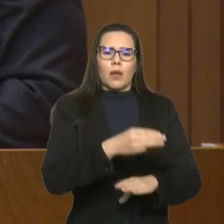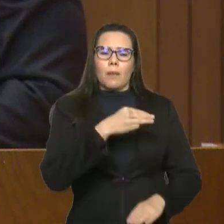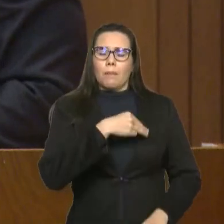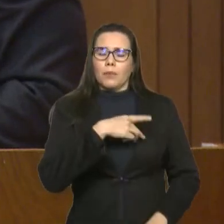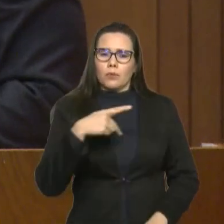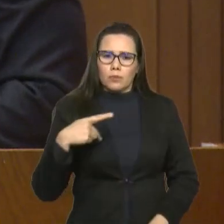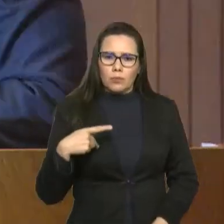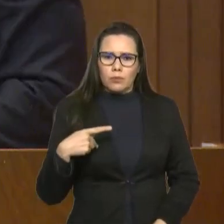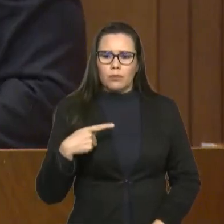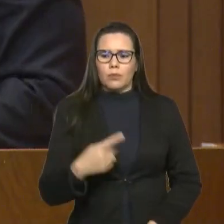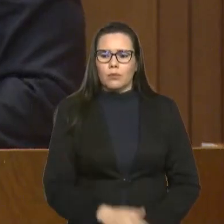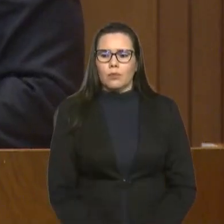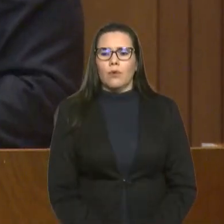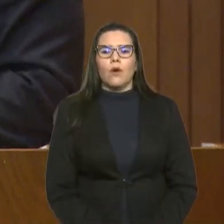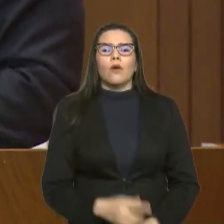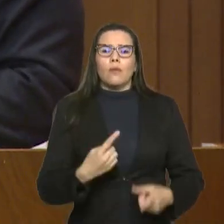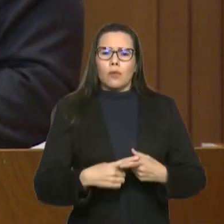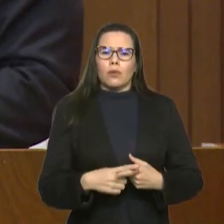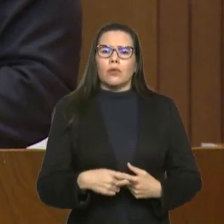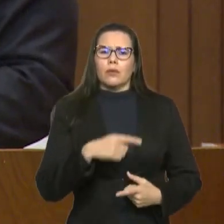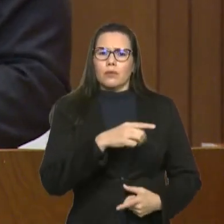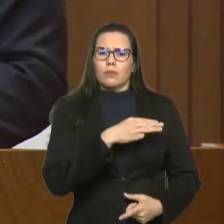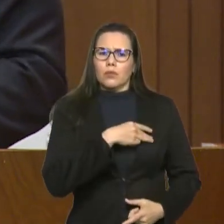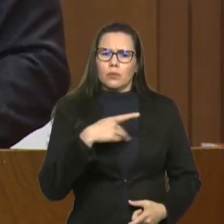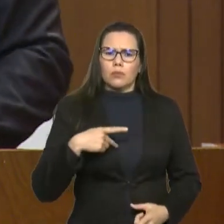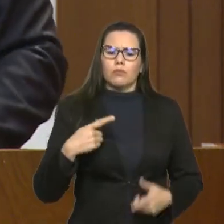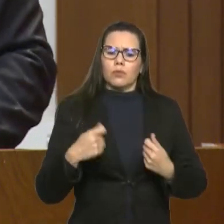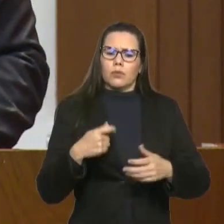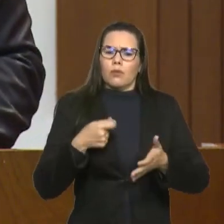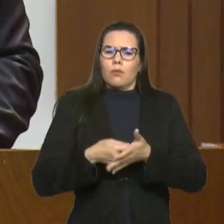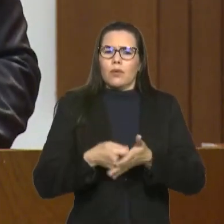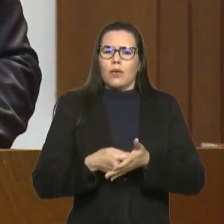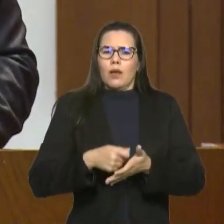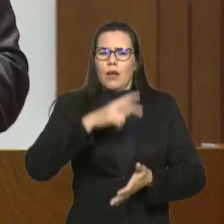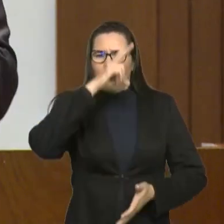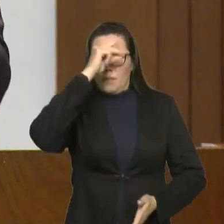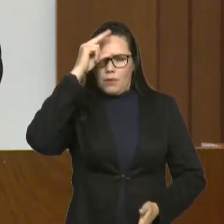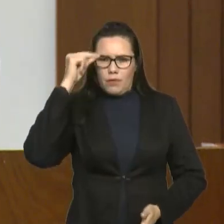necessário, para que a Prefeitura cumpra o seu papel e respeite a educação da nossa cidade.